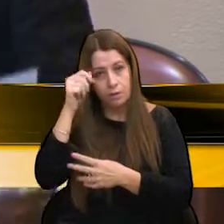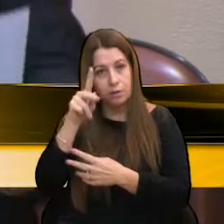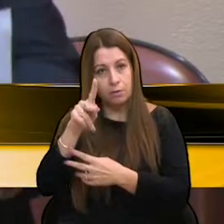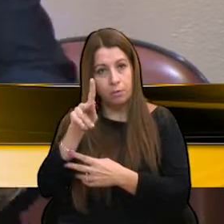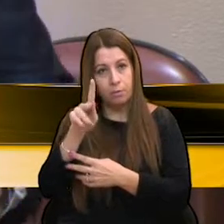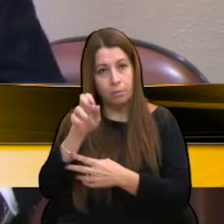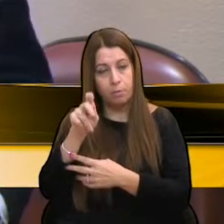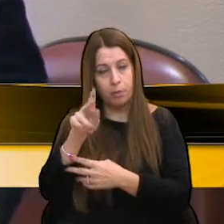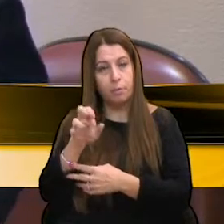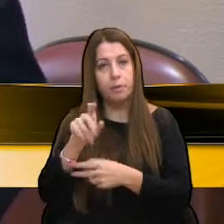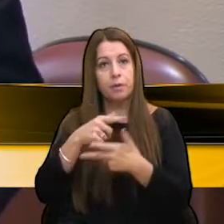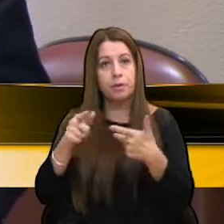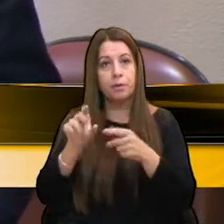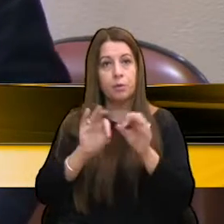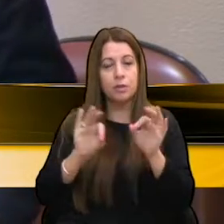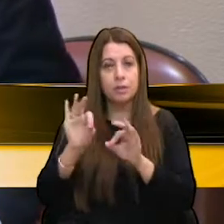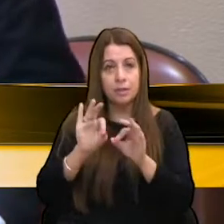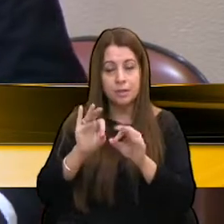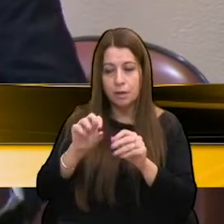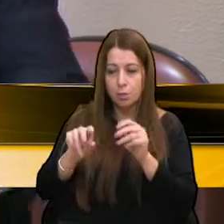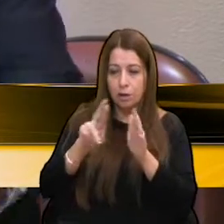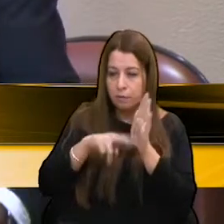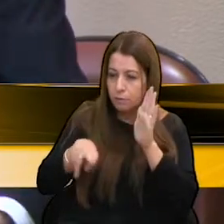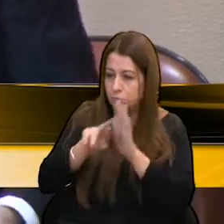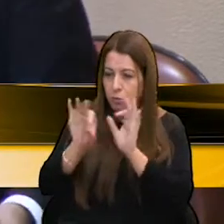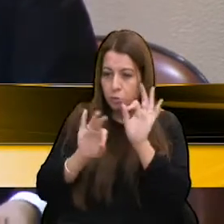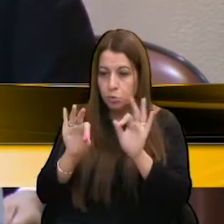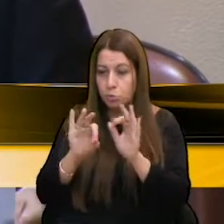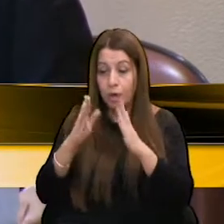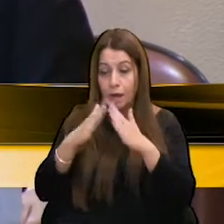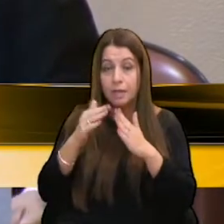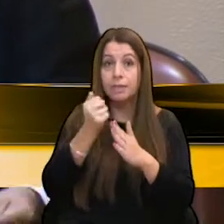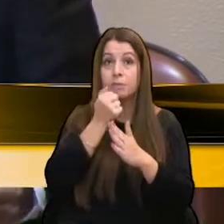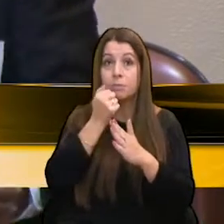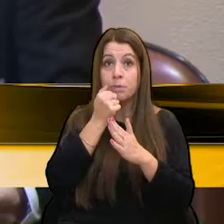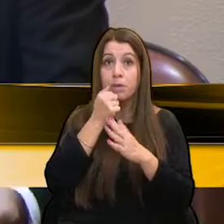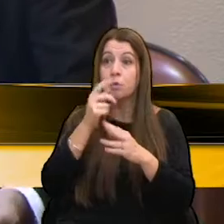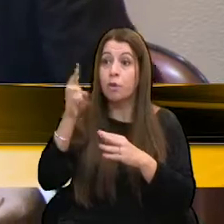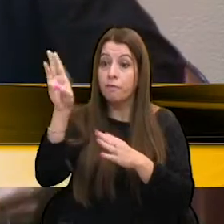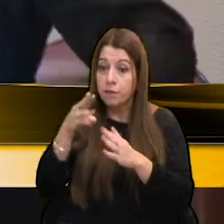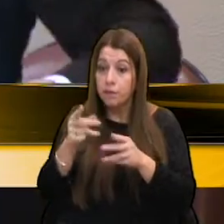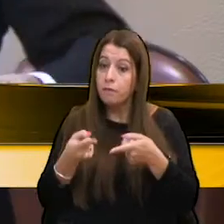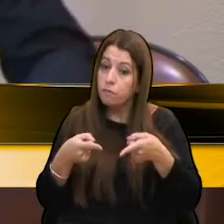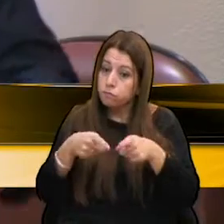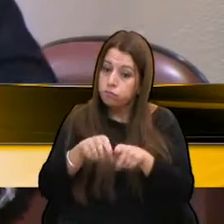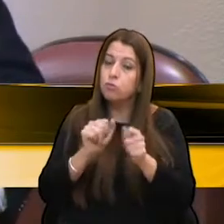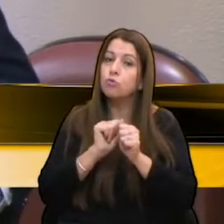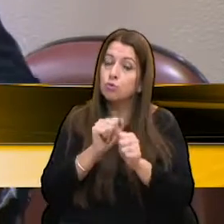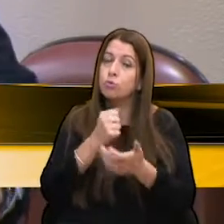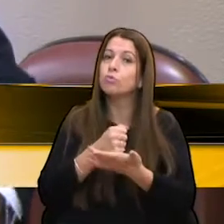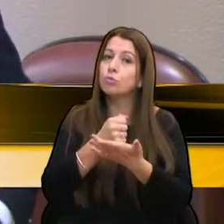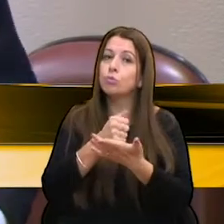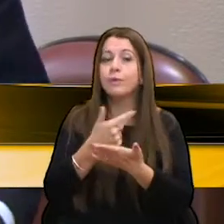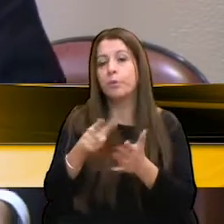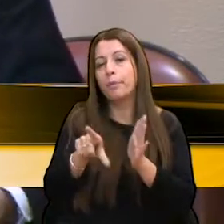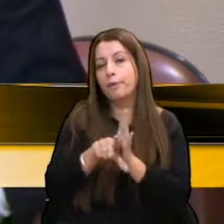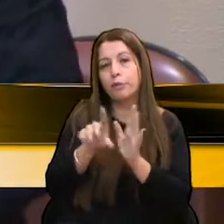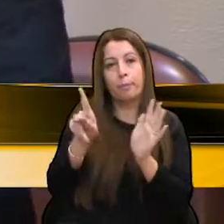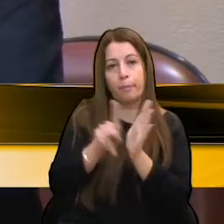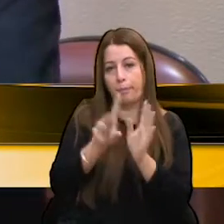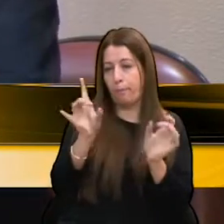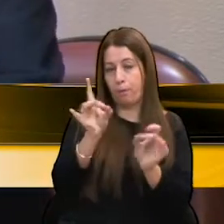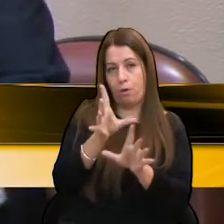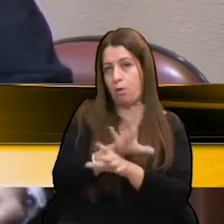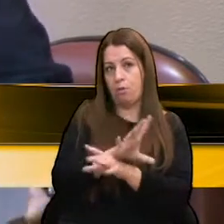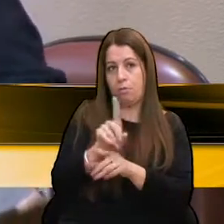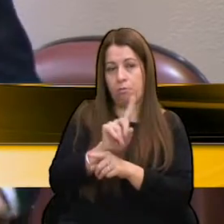Vargas, na revitalização da Casa de Pedra, onde a Visate foi parceira, ainda que pese nós não termos uma legislação específica